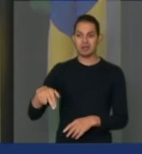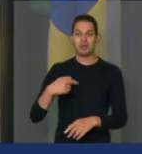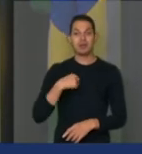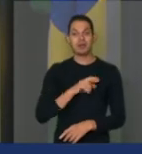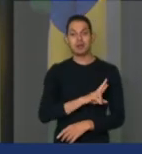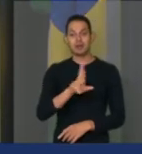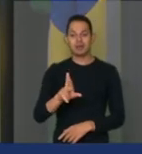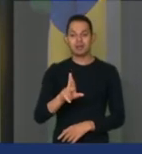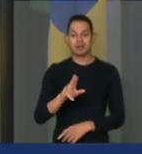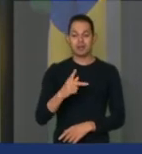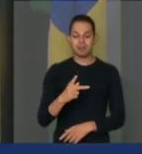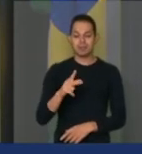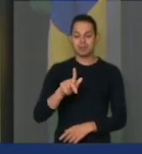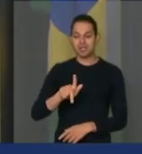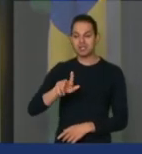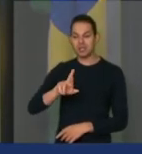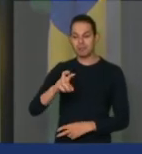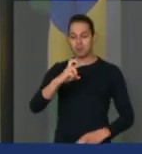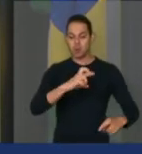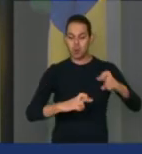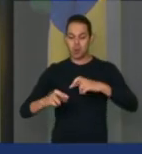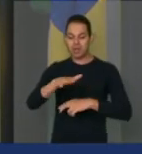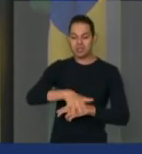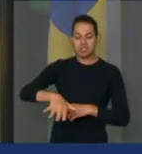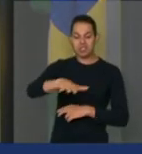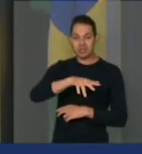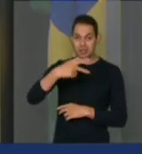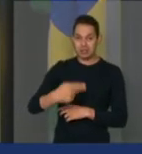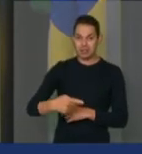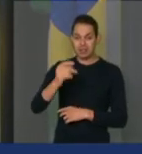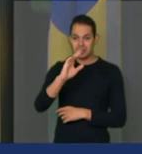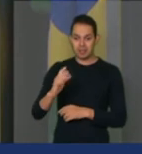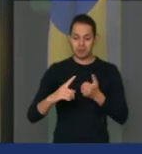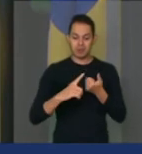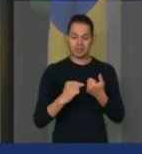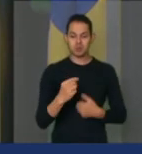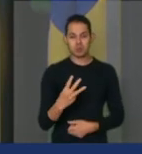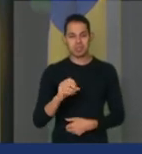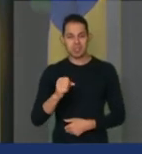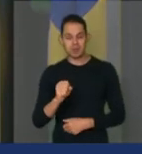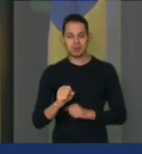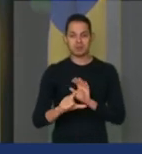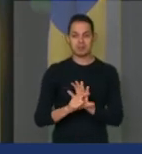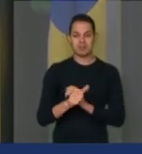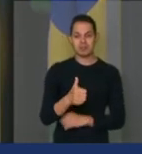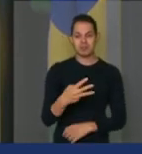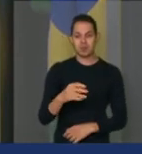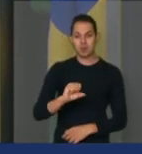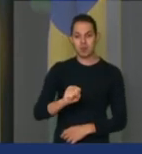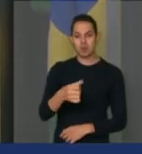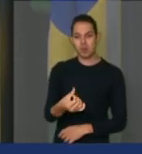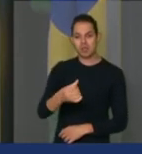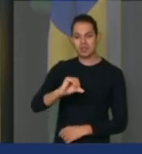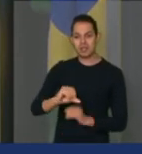a Procuradoria Geral da República ele pela Conduta do artigo 38 da lei 3869